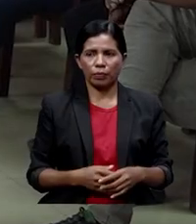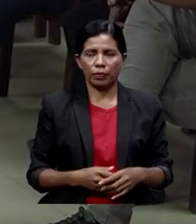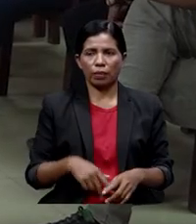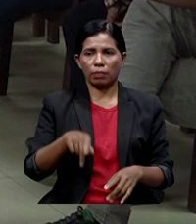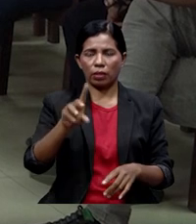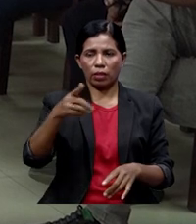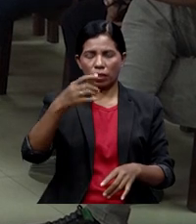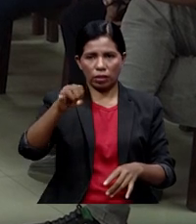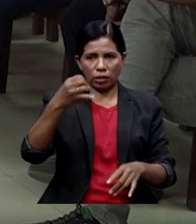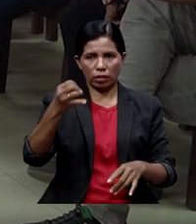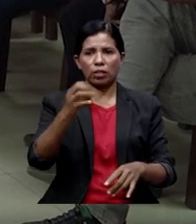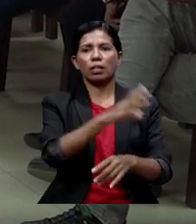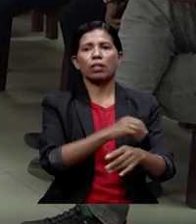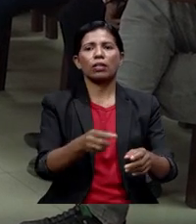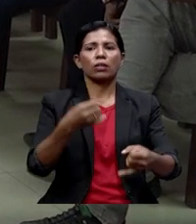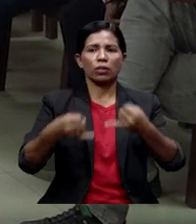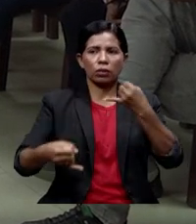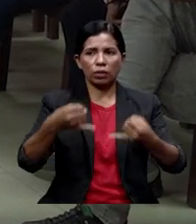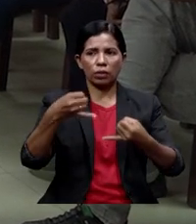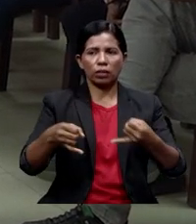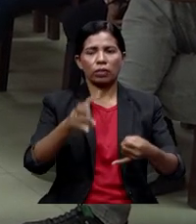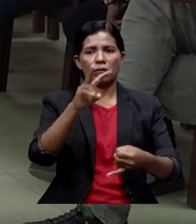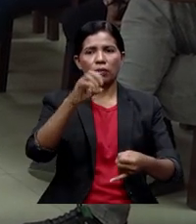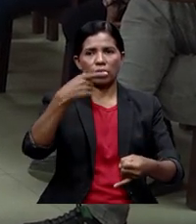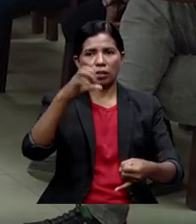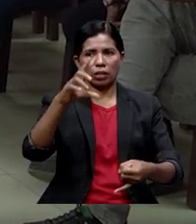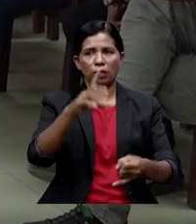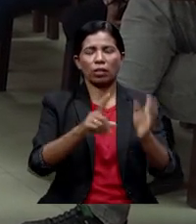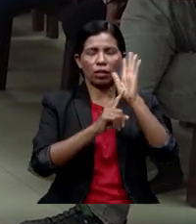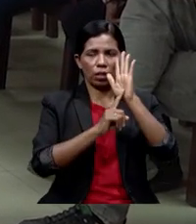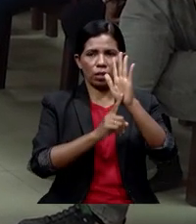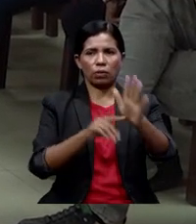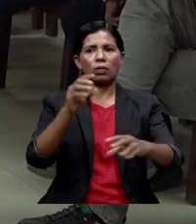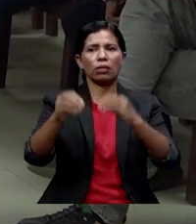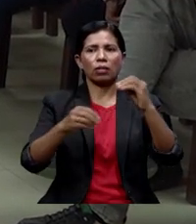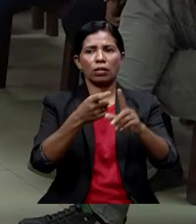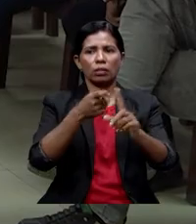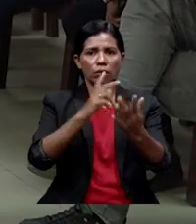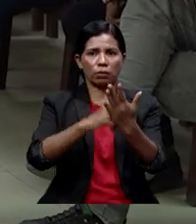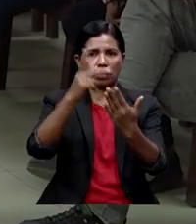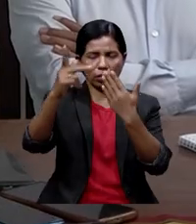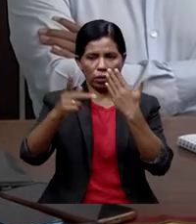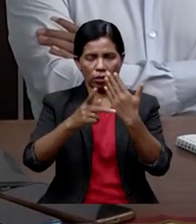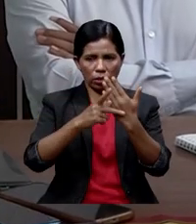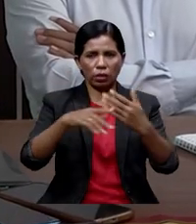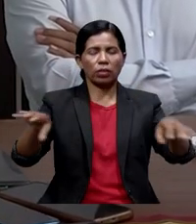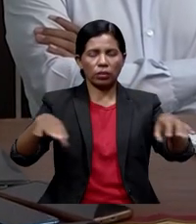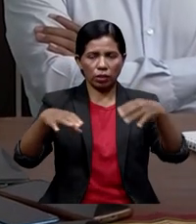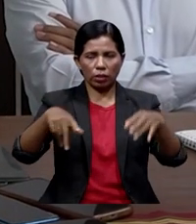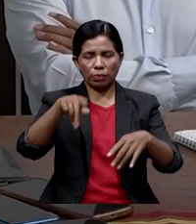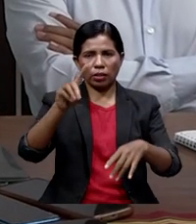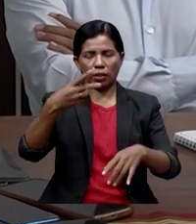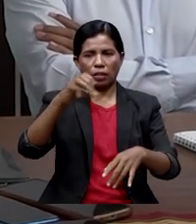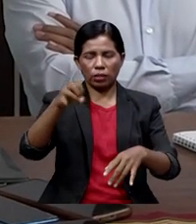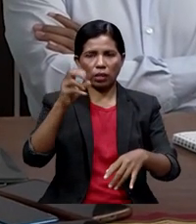Provedor Provedoria de Direitos Humanos na Justiça, Virgílio Guterres, Atole Hirakne, liu esse programa Atualização Serviço PDH